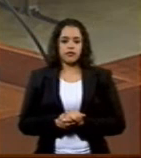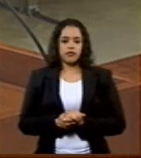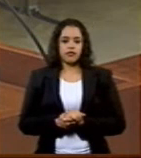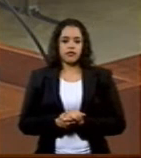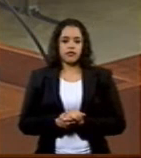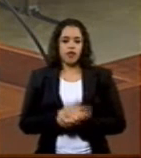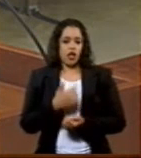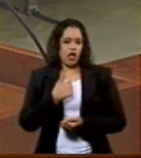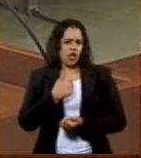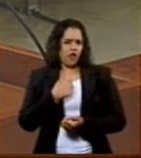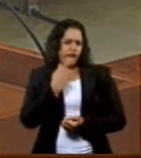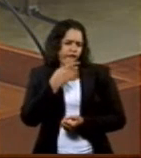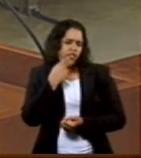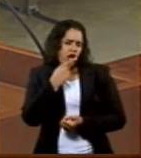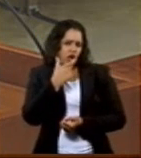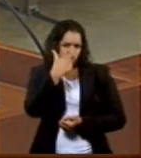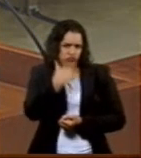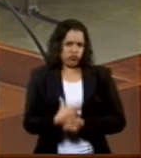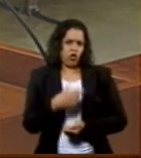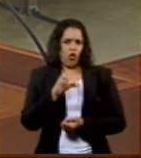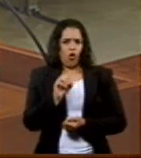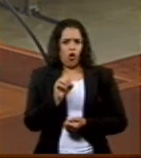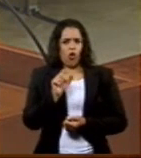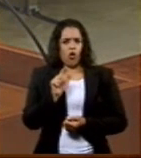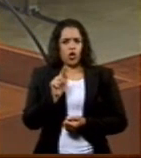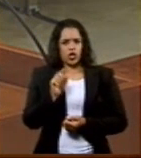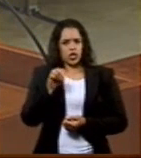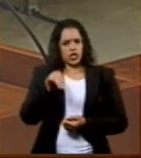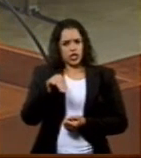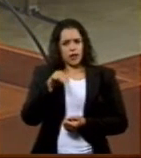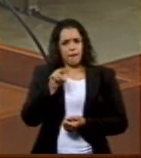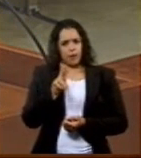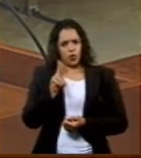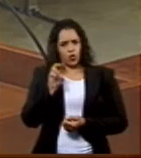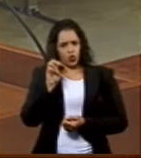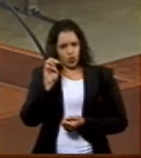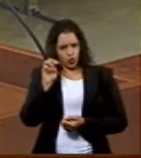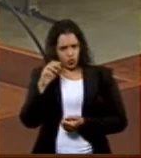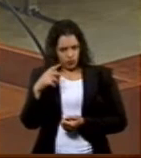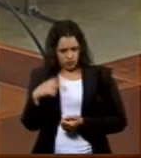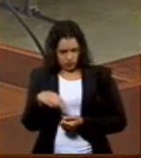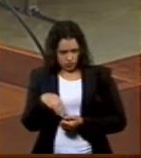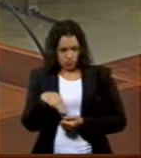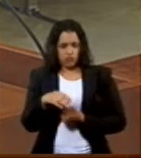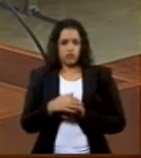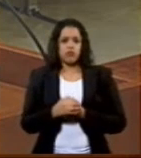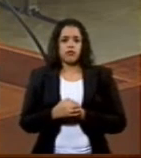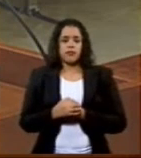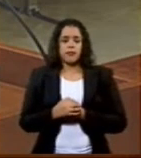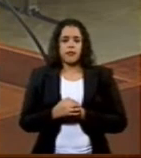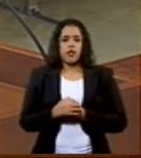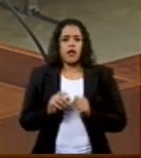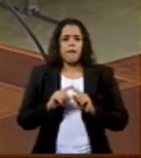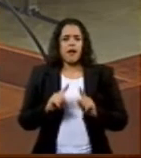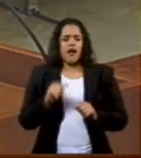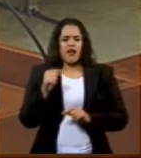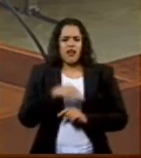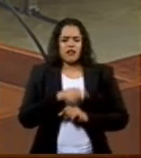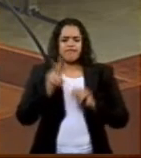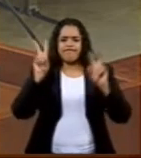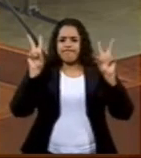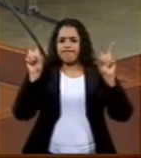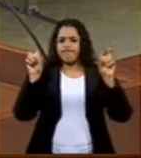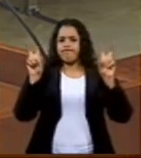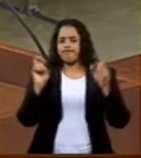Excelências, eu falo pelo OGMO, órgão de gestão de mão de obra do Porto de Paranaguá, mas esse tema